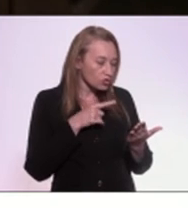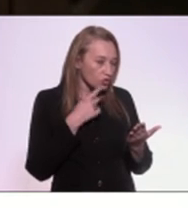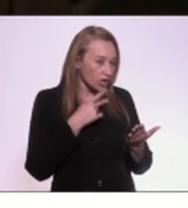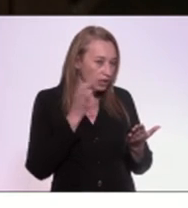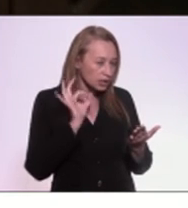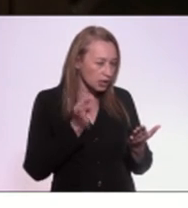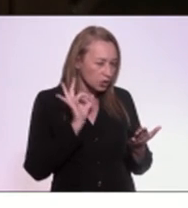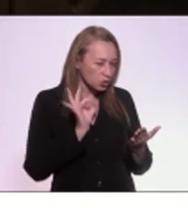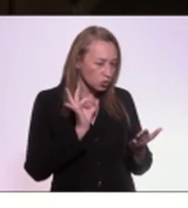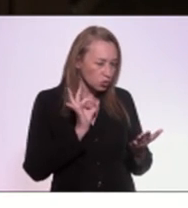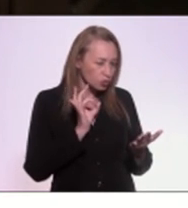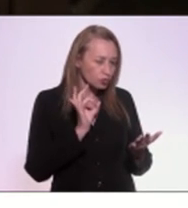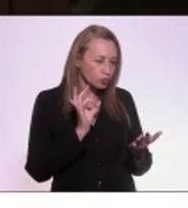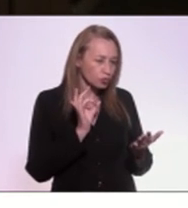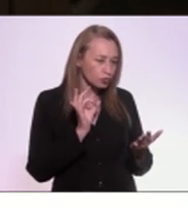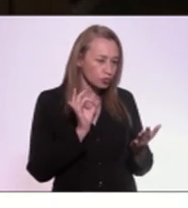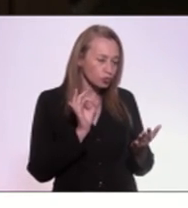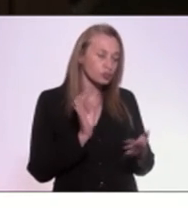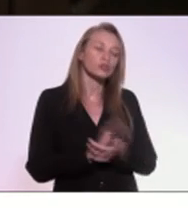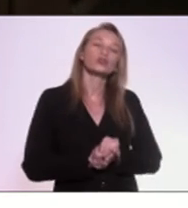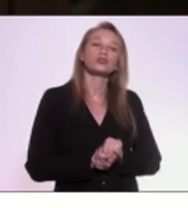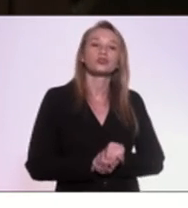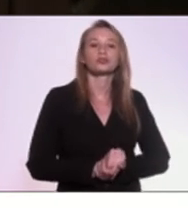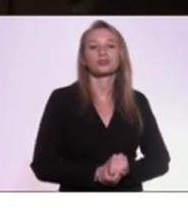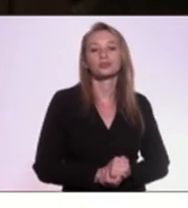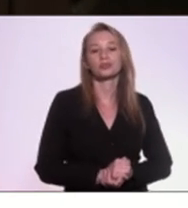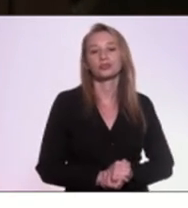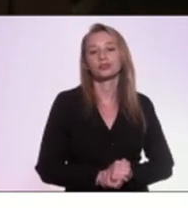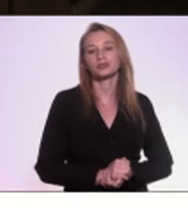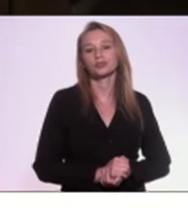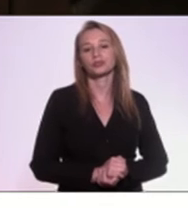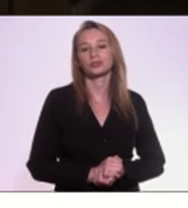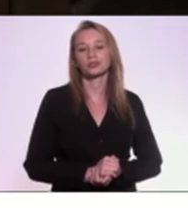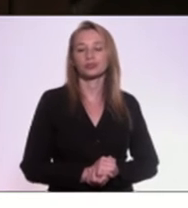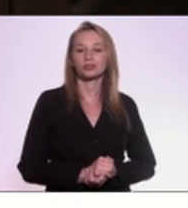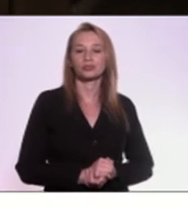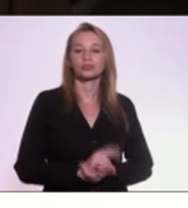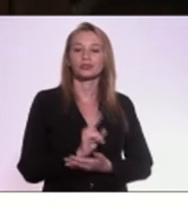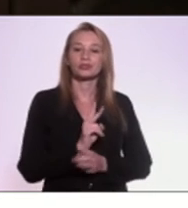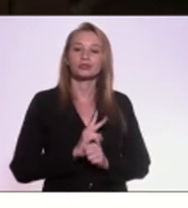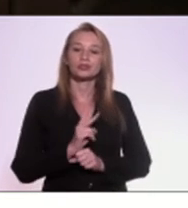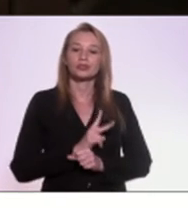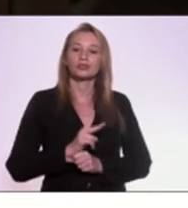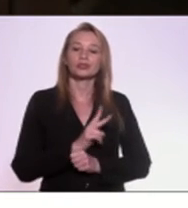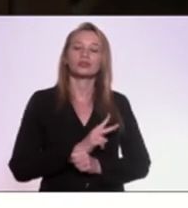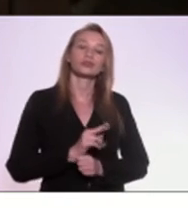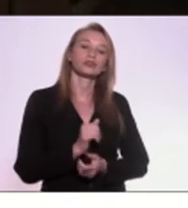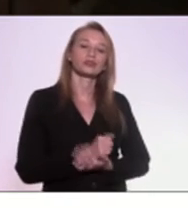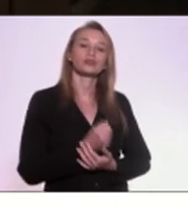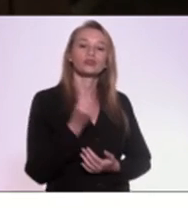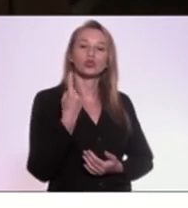devidamente completo. Eu vou aqui, em um segundo,